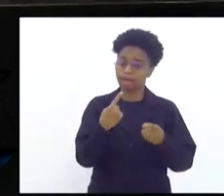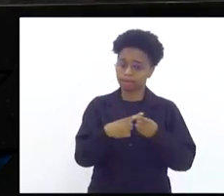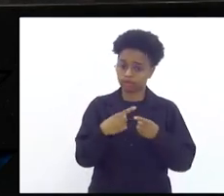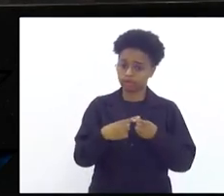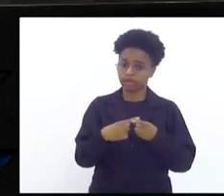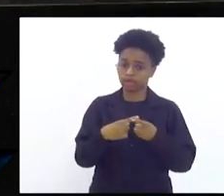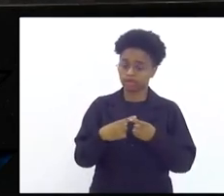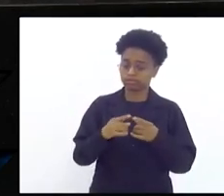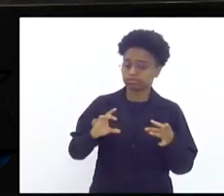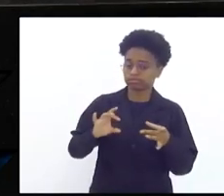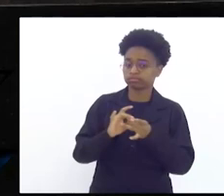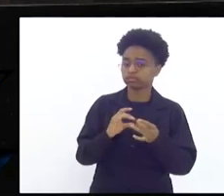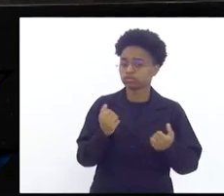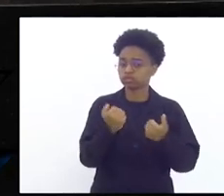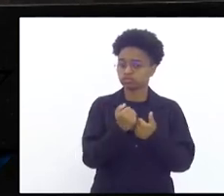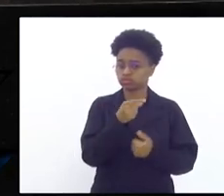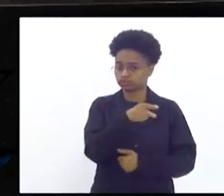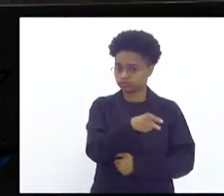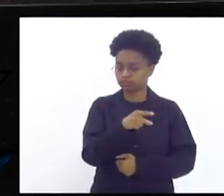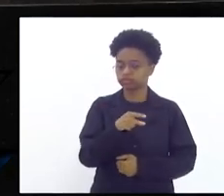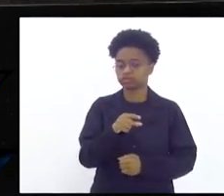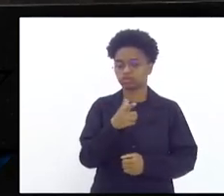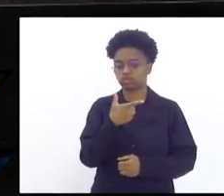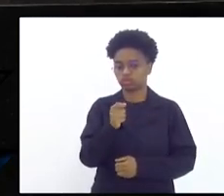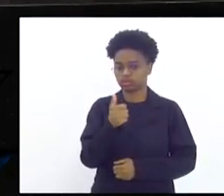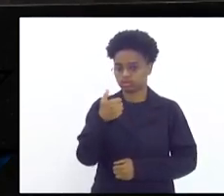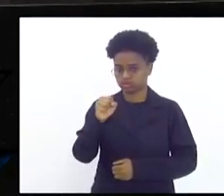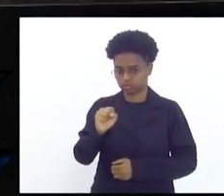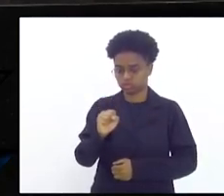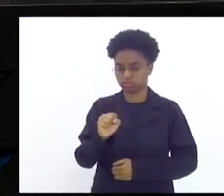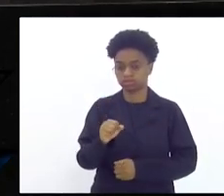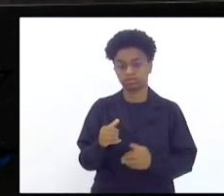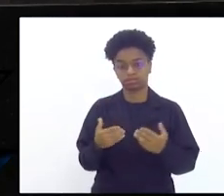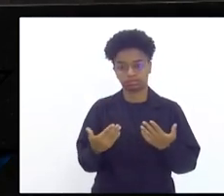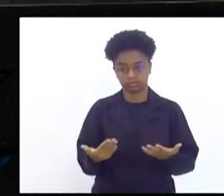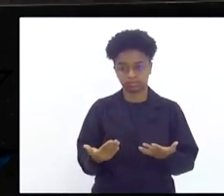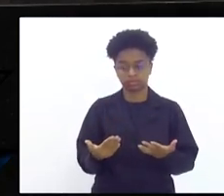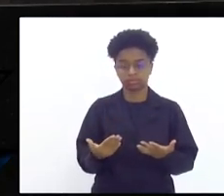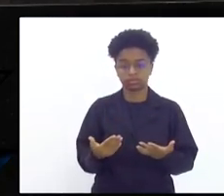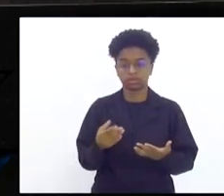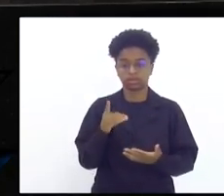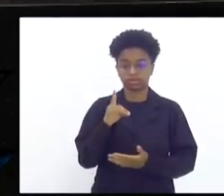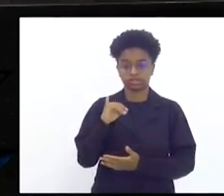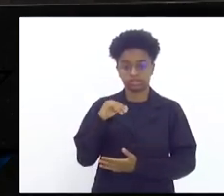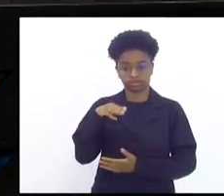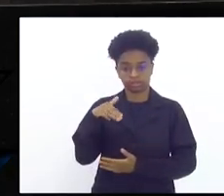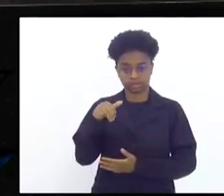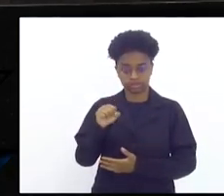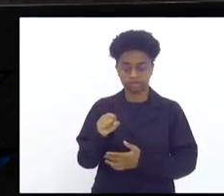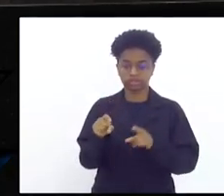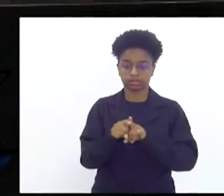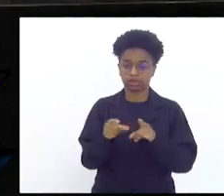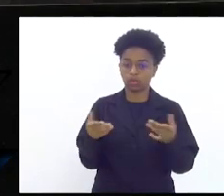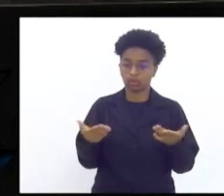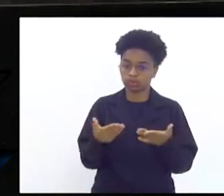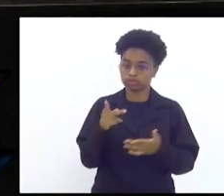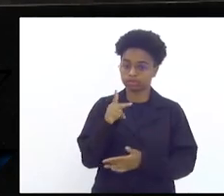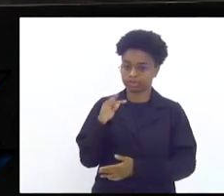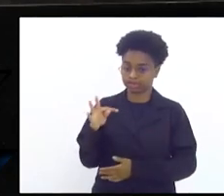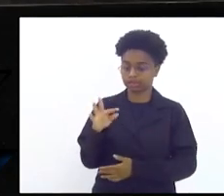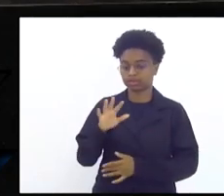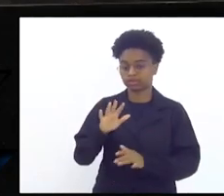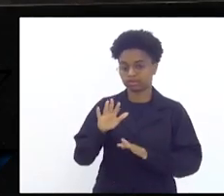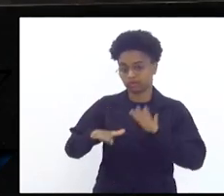dobrada contigo lá em 2018 né do bem né o senhor tinha mas Gadelha que hoje está no PT talvez de passagem